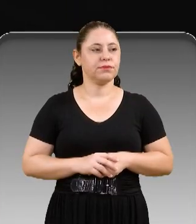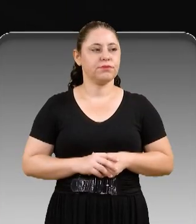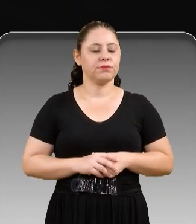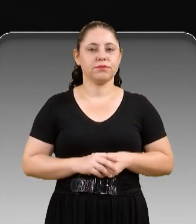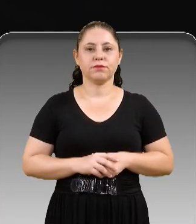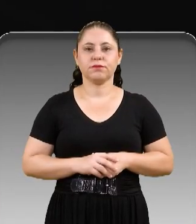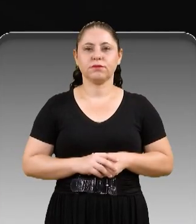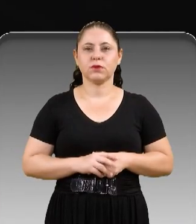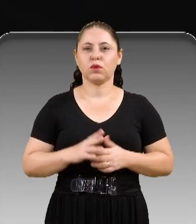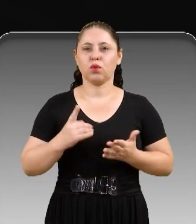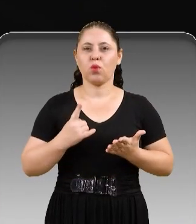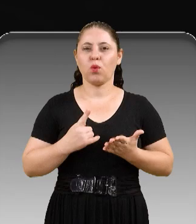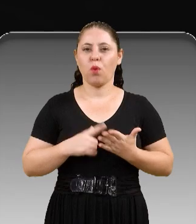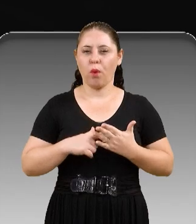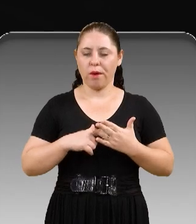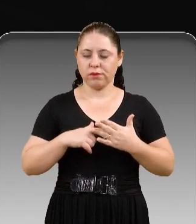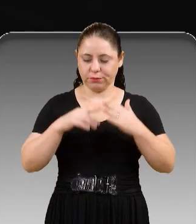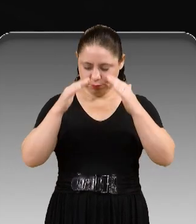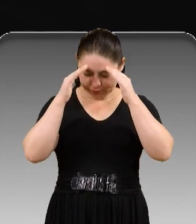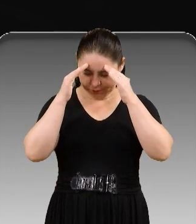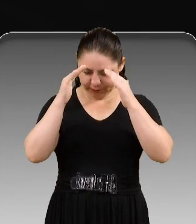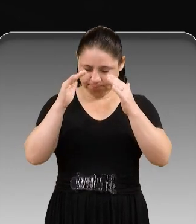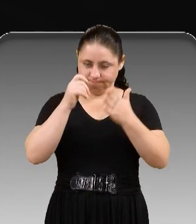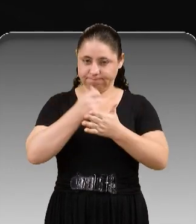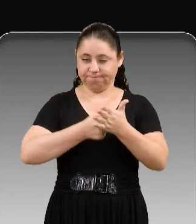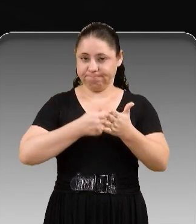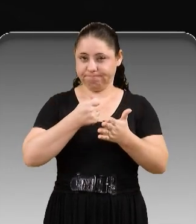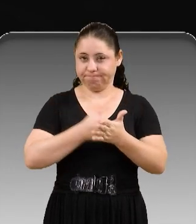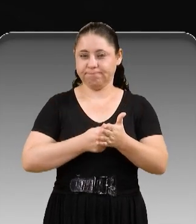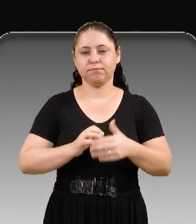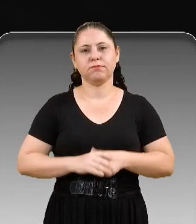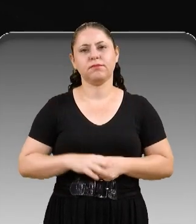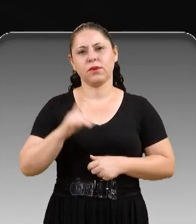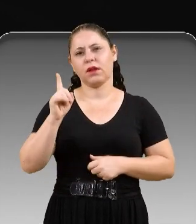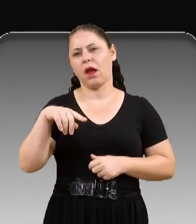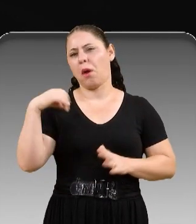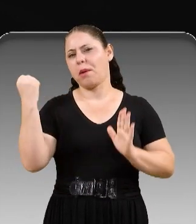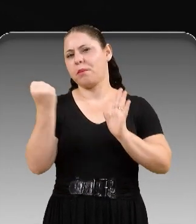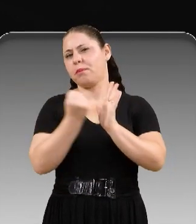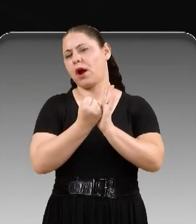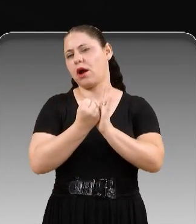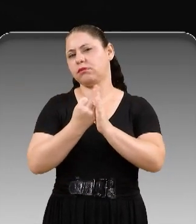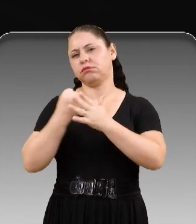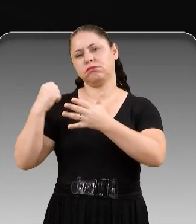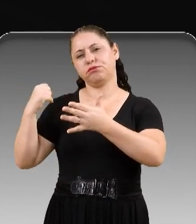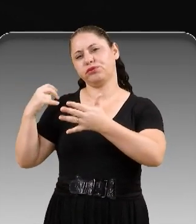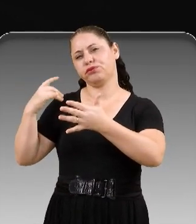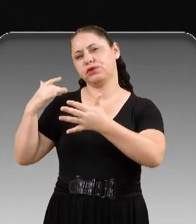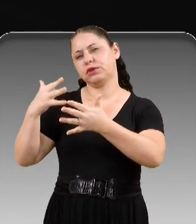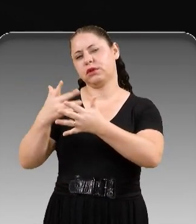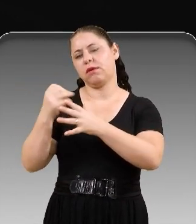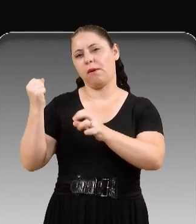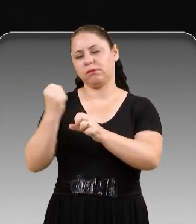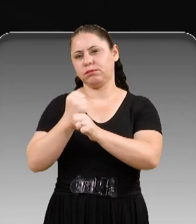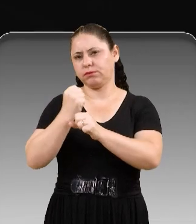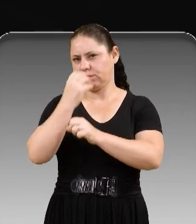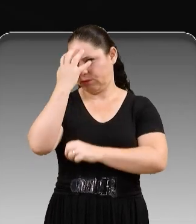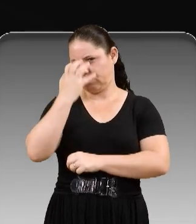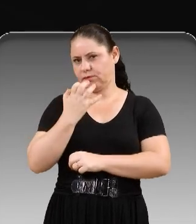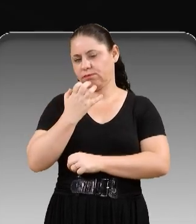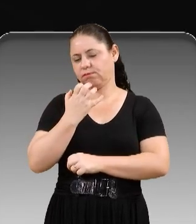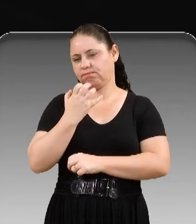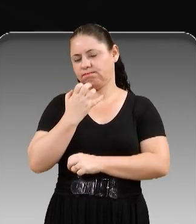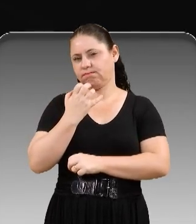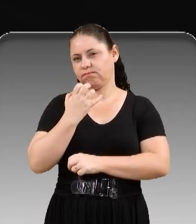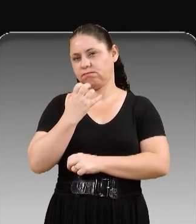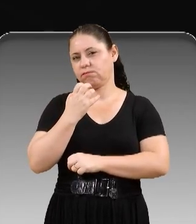Compromisso, mérito e dedicação. Essas são marcas de uma trajetória construída com seriedade na magistratura